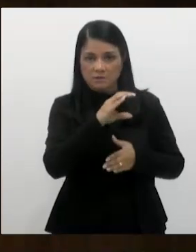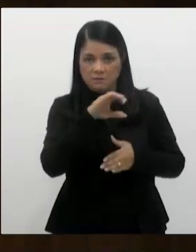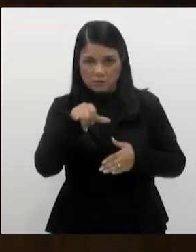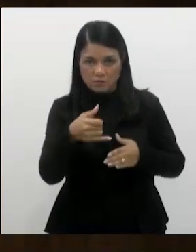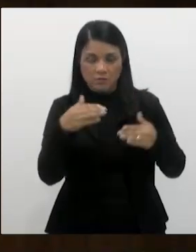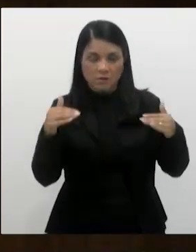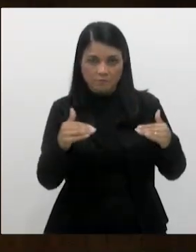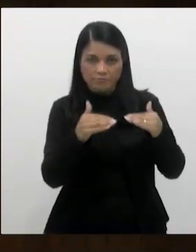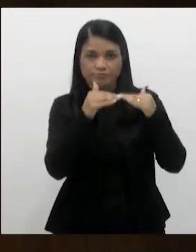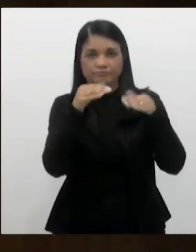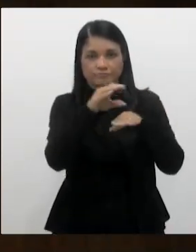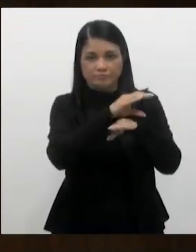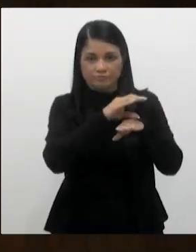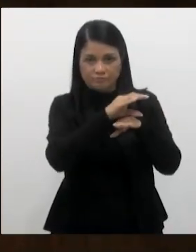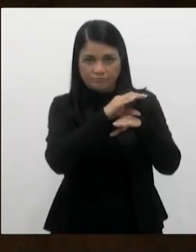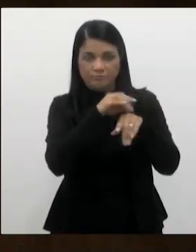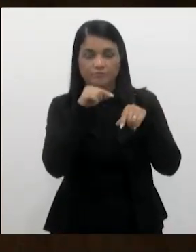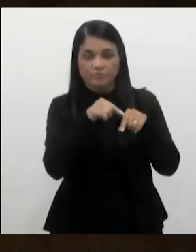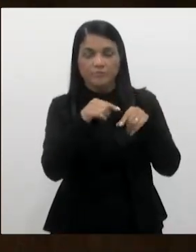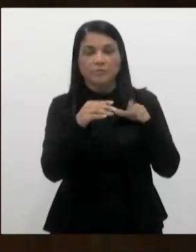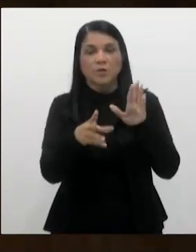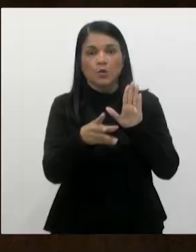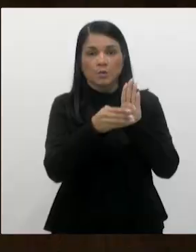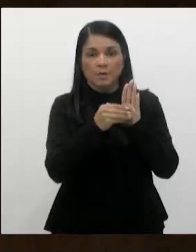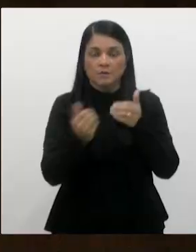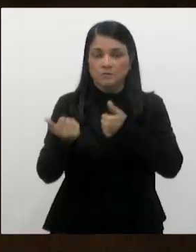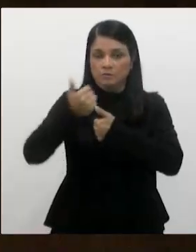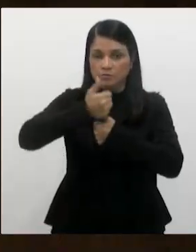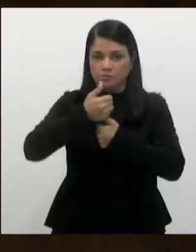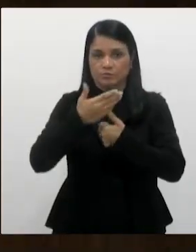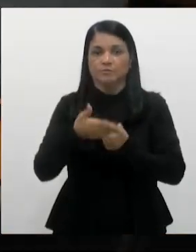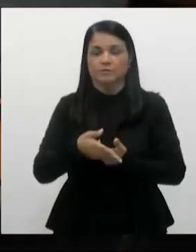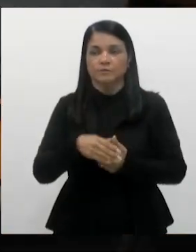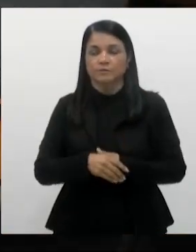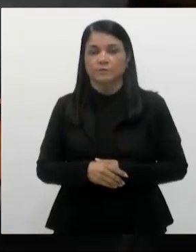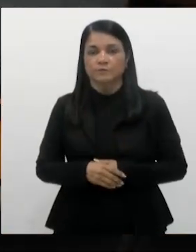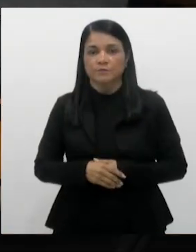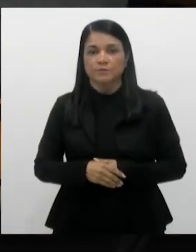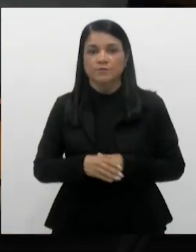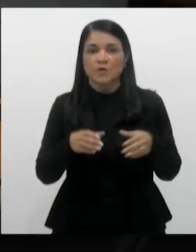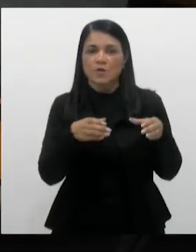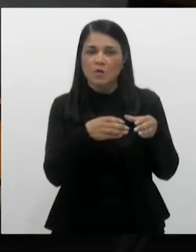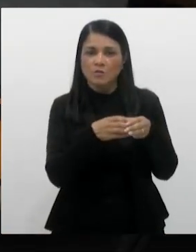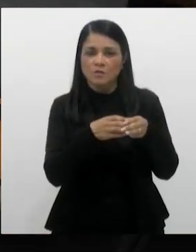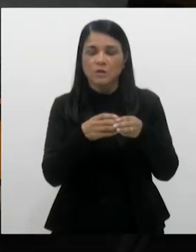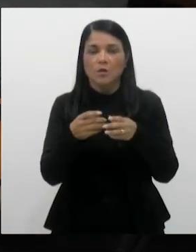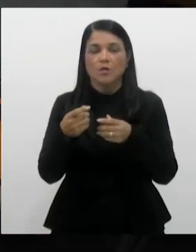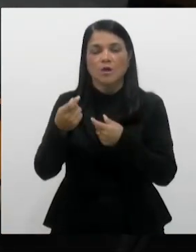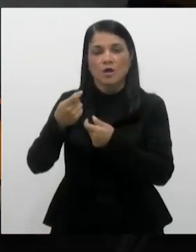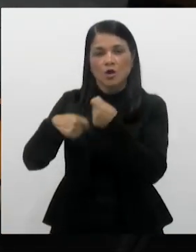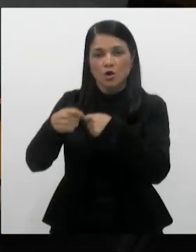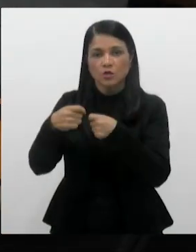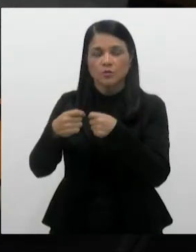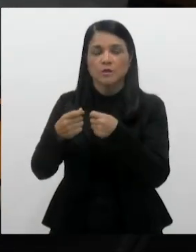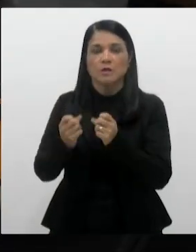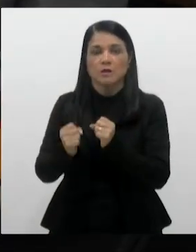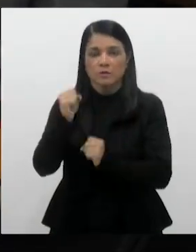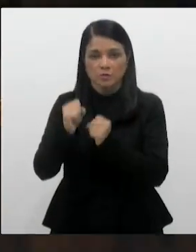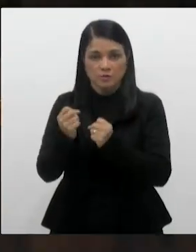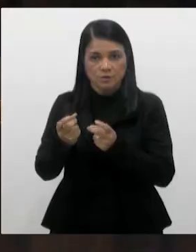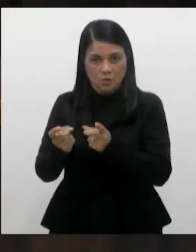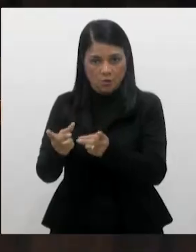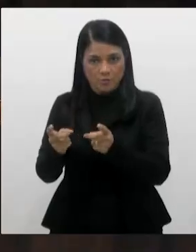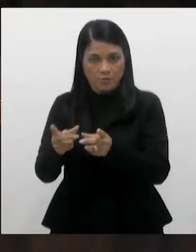constitucionalidade com emendas, concluindo por substitutivo. Pela Comissão de Economia, Indústria e Comércio,